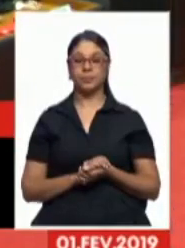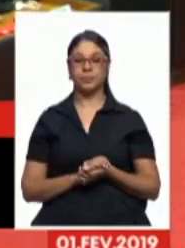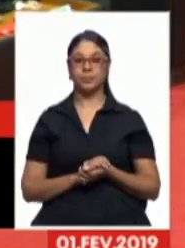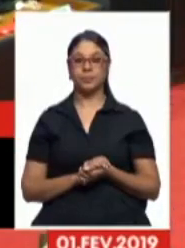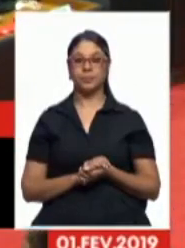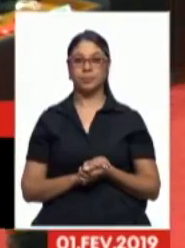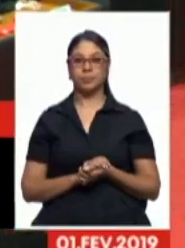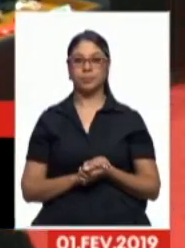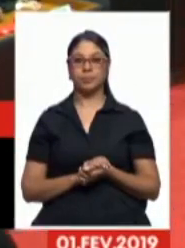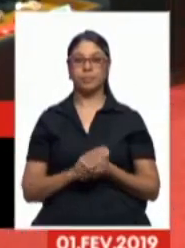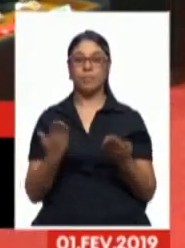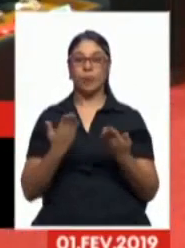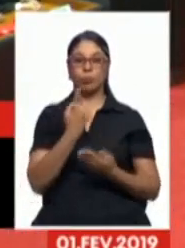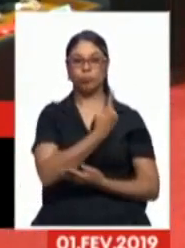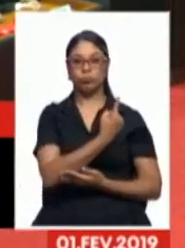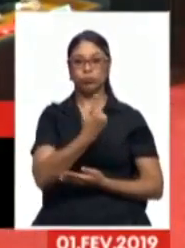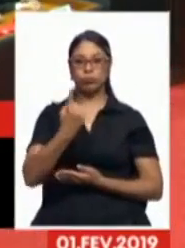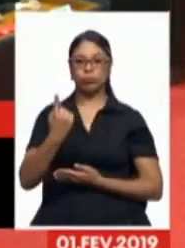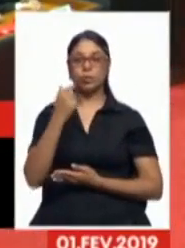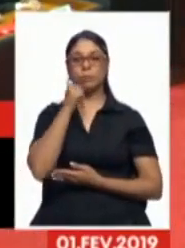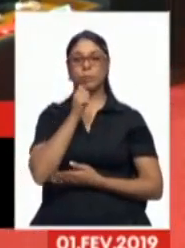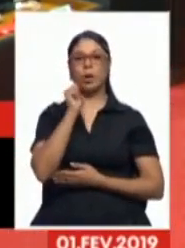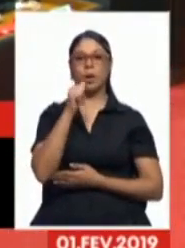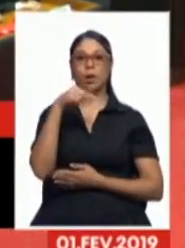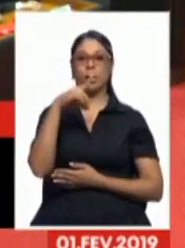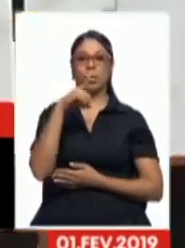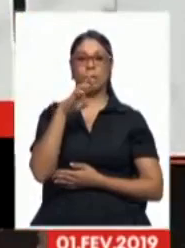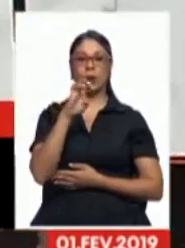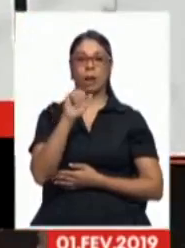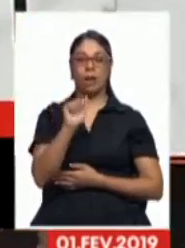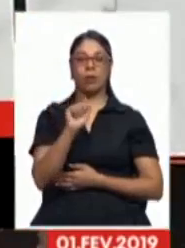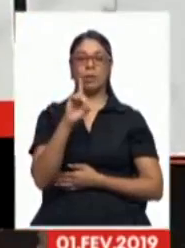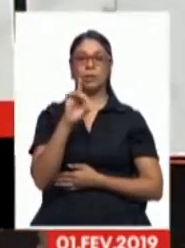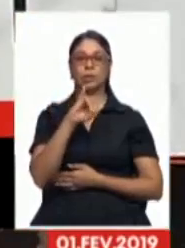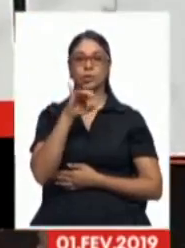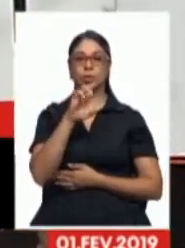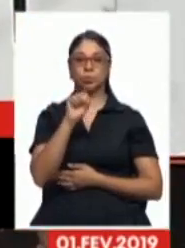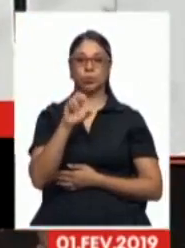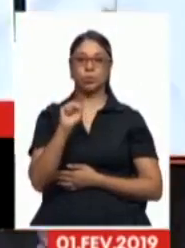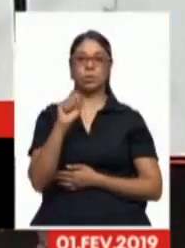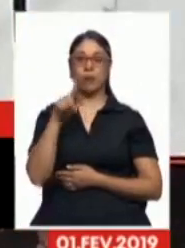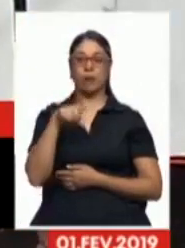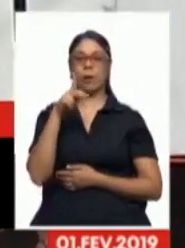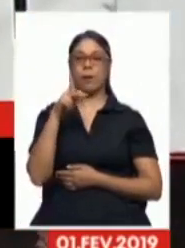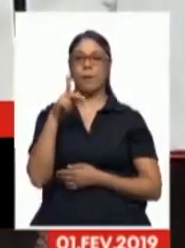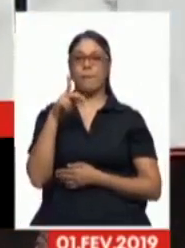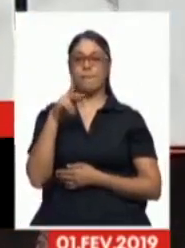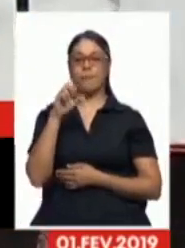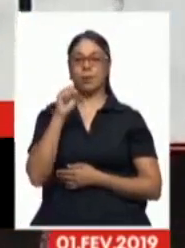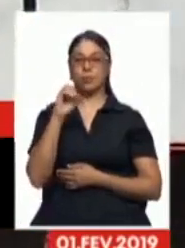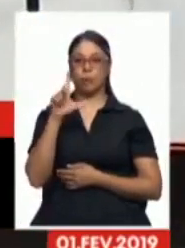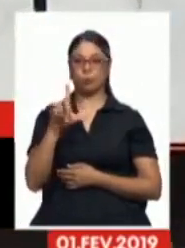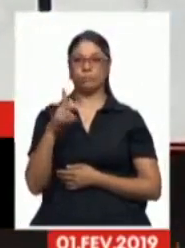Se encaminha para o juramento Andréia de Jesus, do PSOL. Assim o prometo.